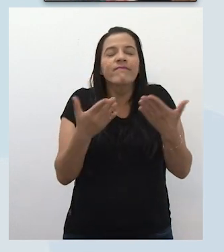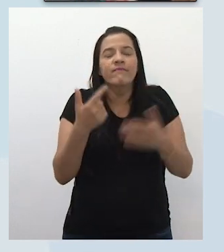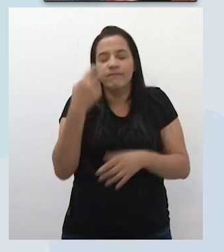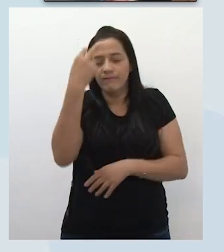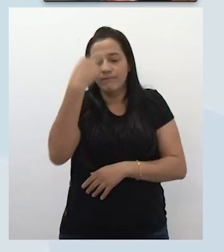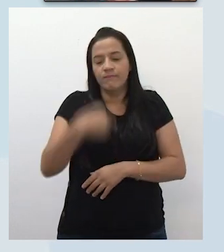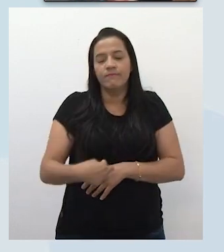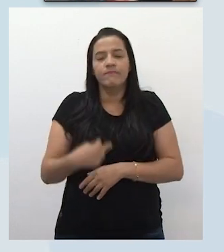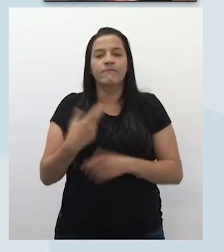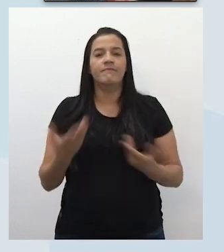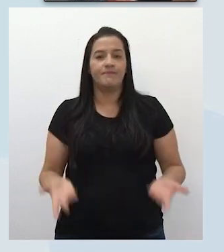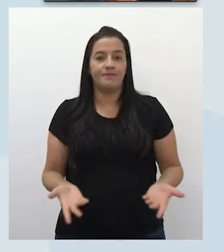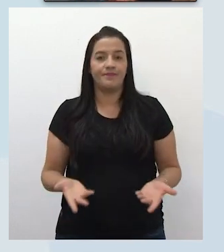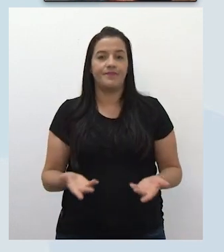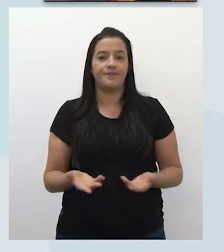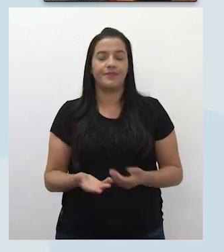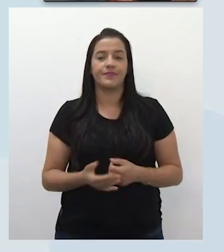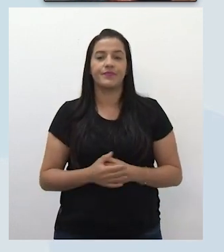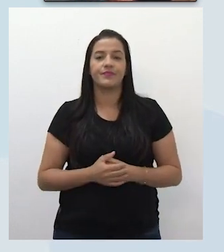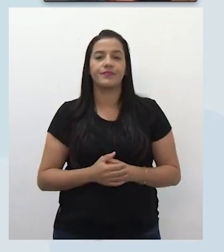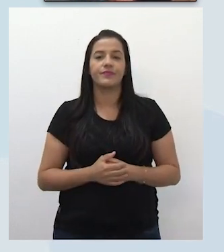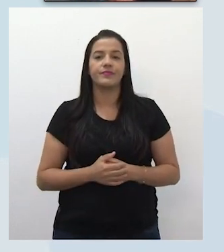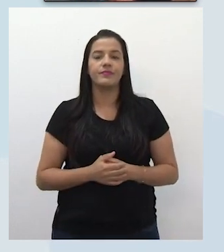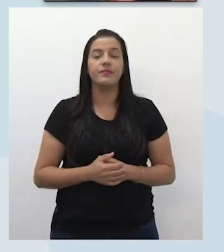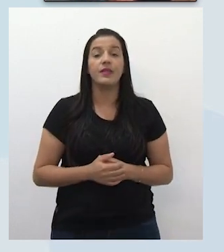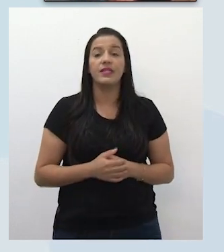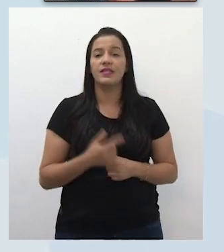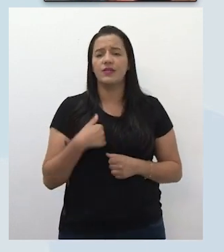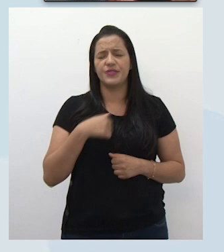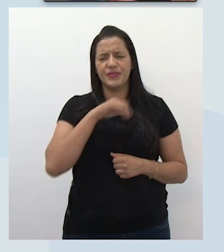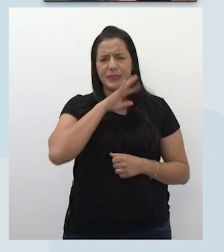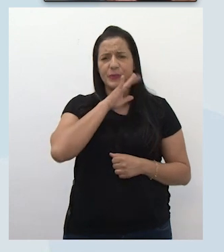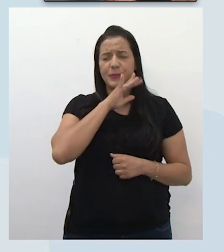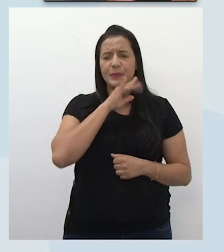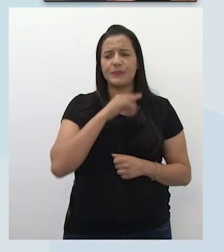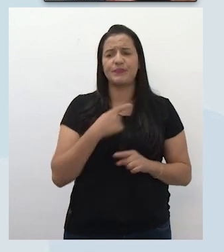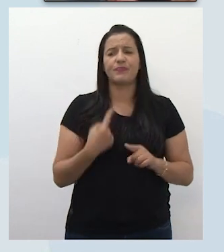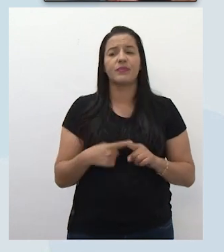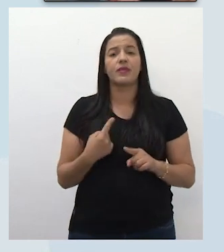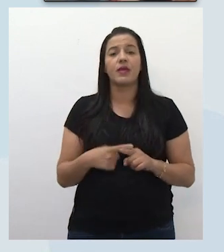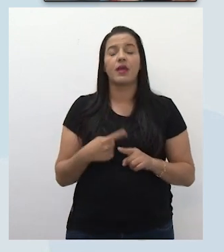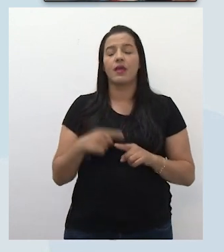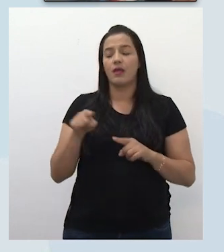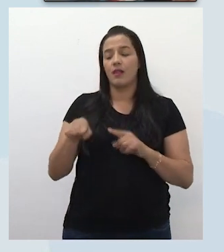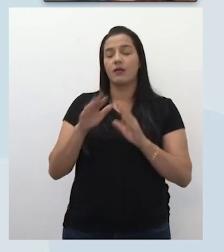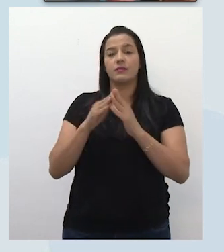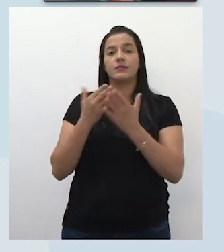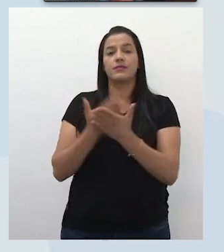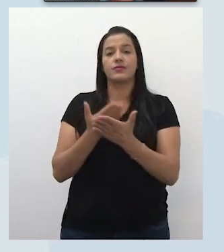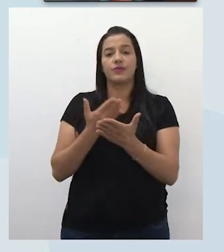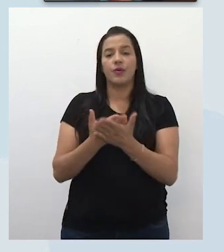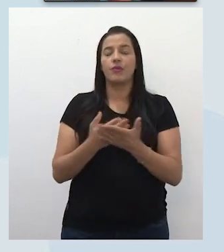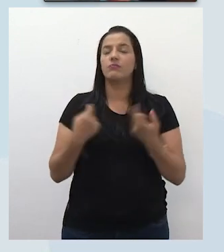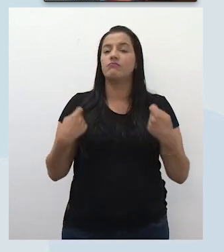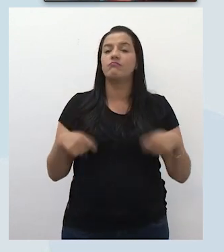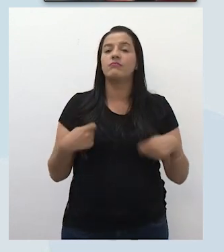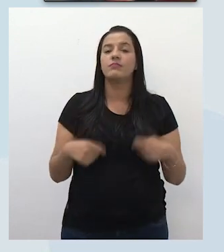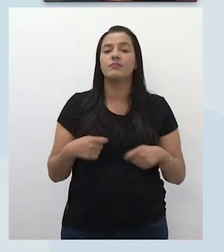imagem, né? Então, isso é terrível, porque a escola, ela precisa, acima de